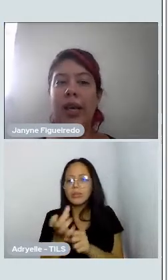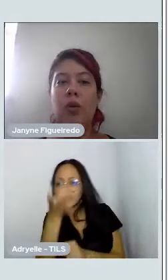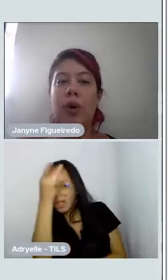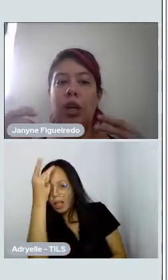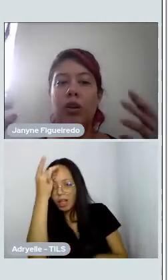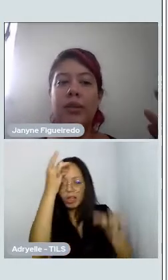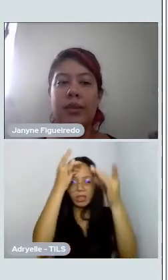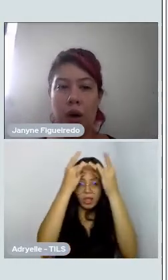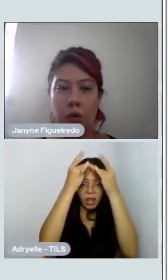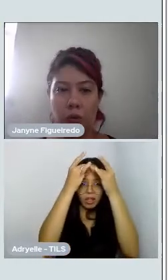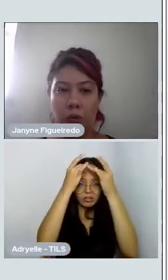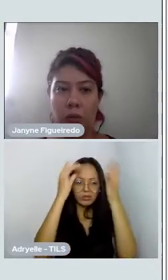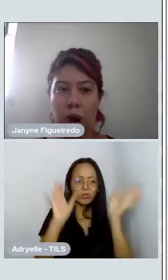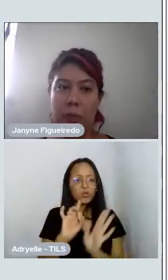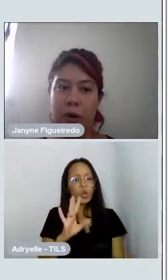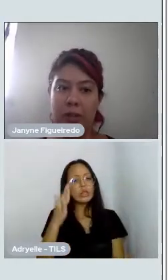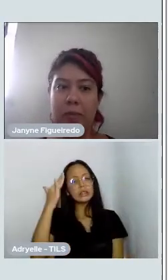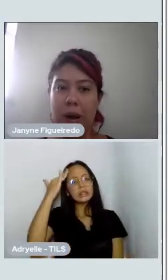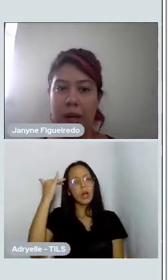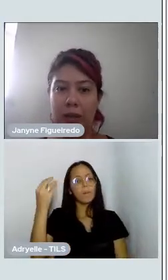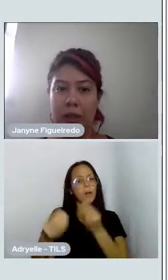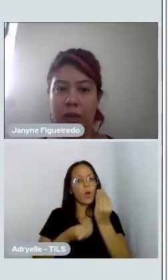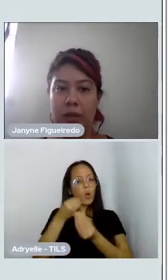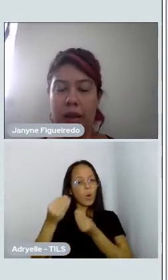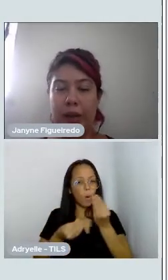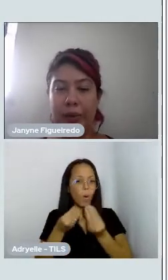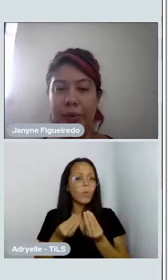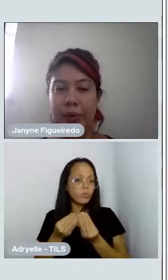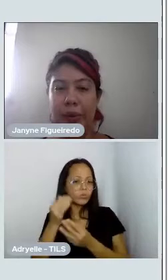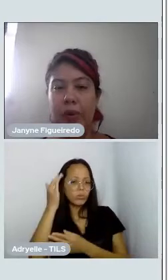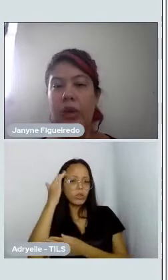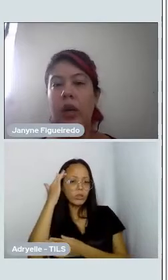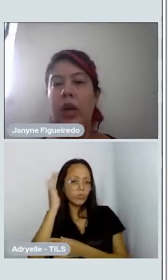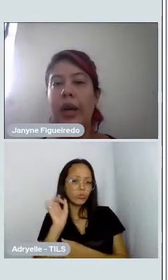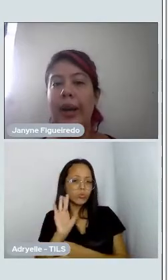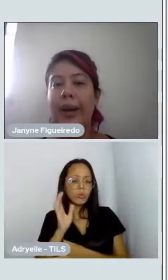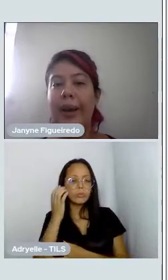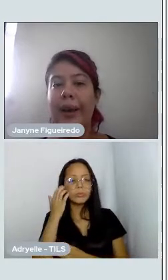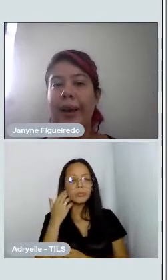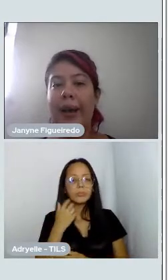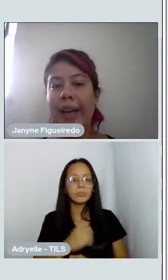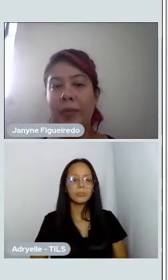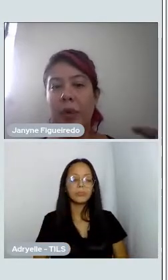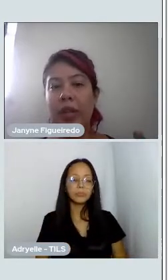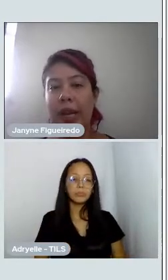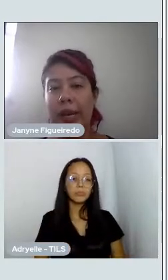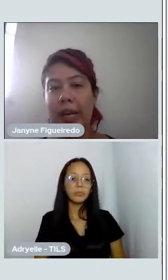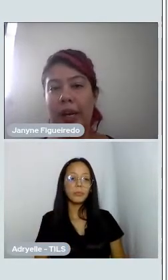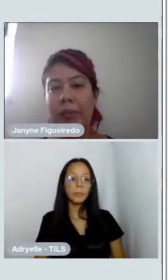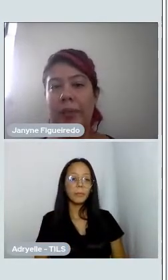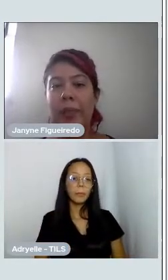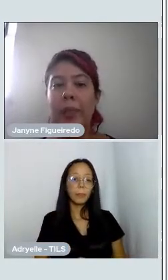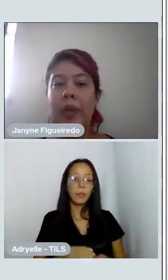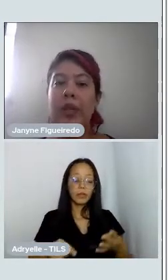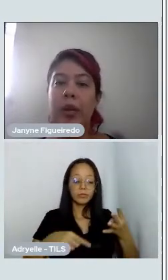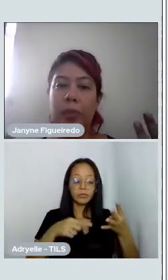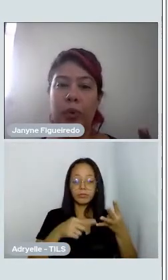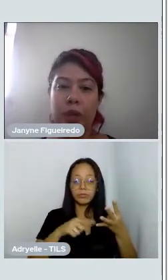Basta ter uma noção aproximada, certo? A Idade